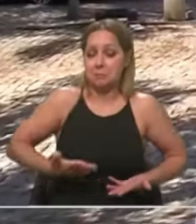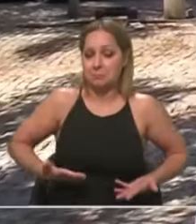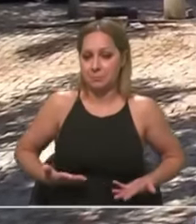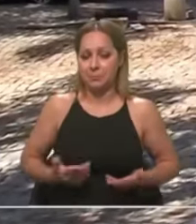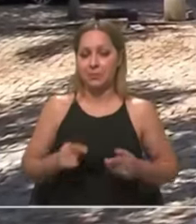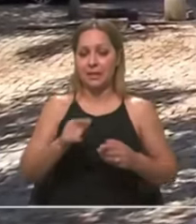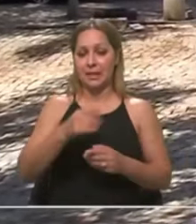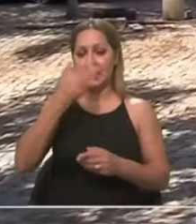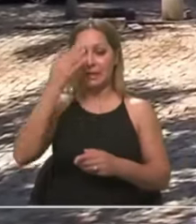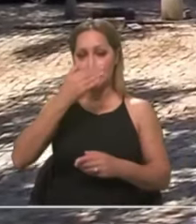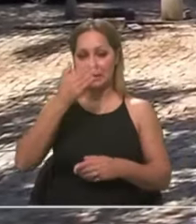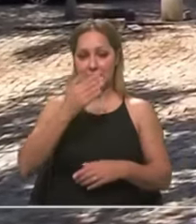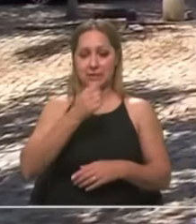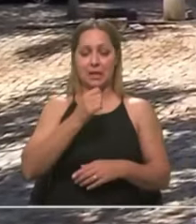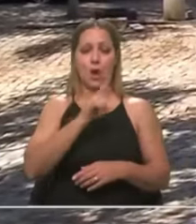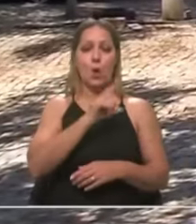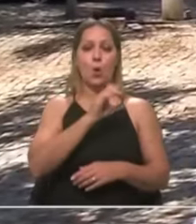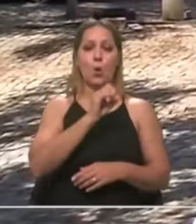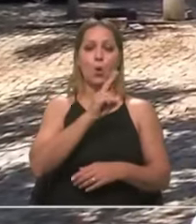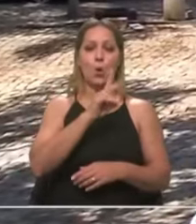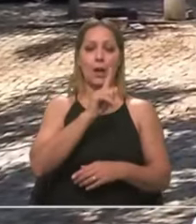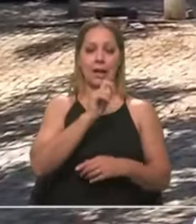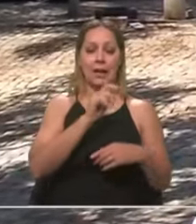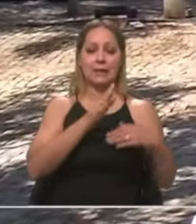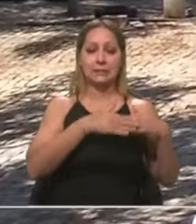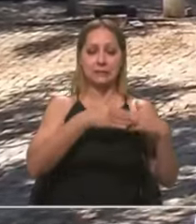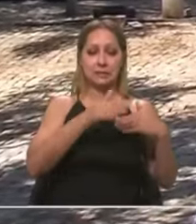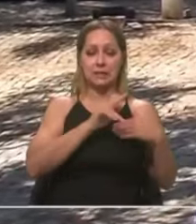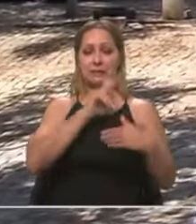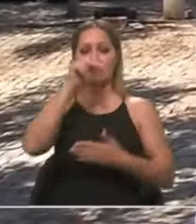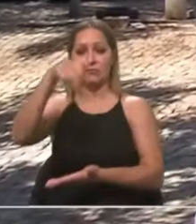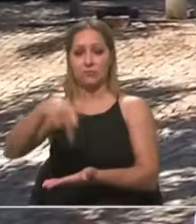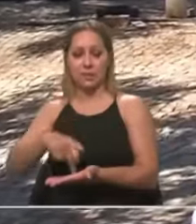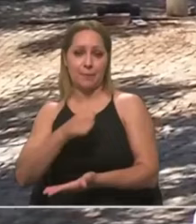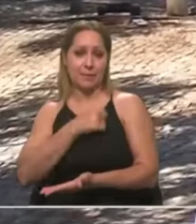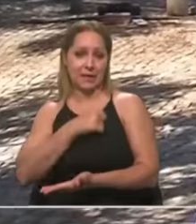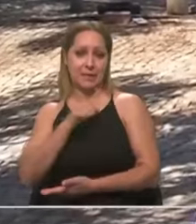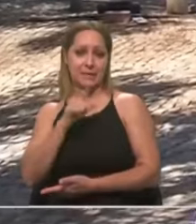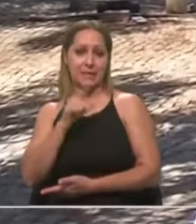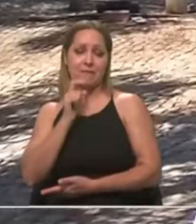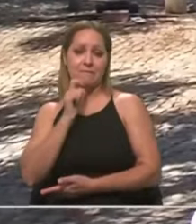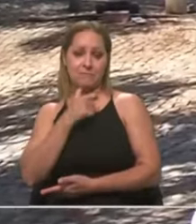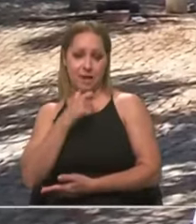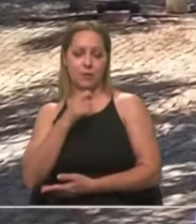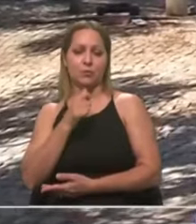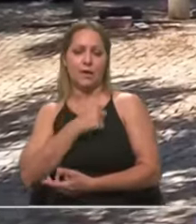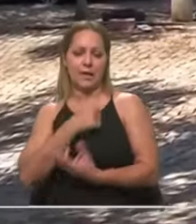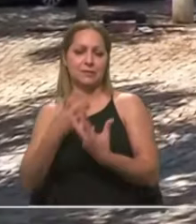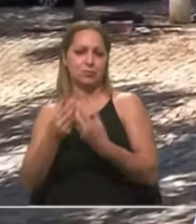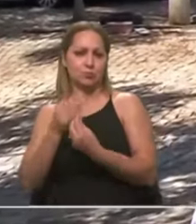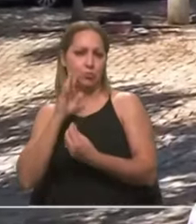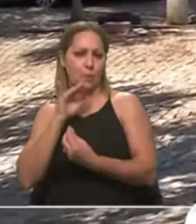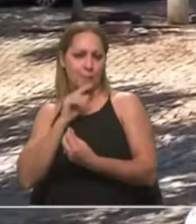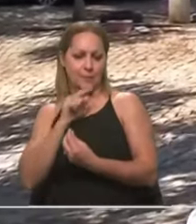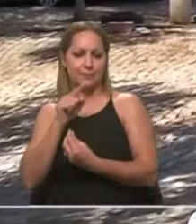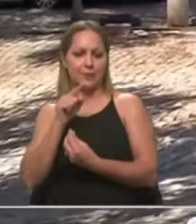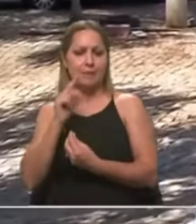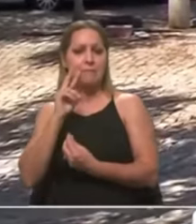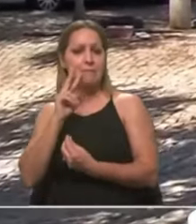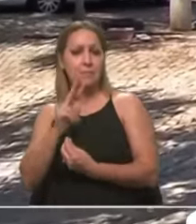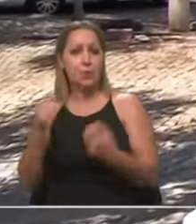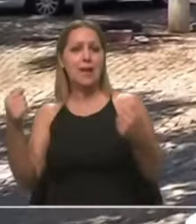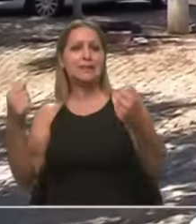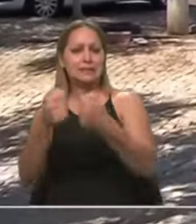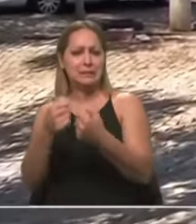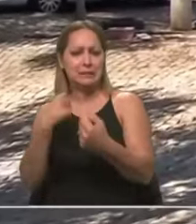Nesse dia em que vinha a sair de Loulé e vinha para casa em Faro, onde residia com os pais, encontrou um acidente. Achava